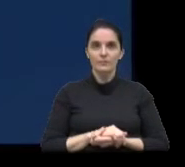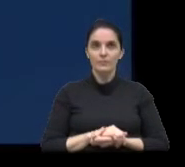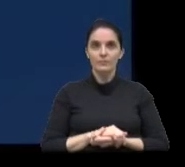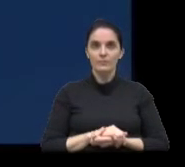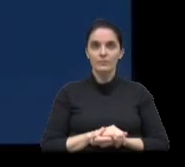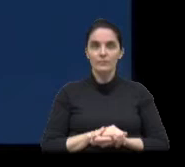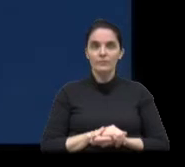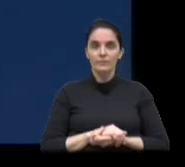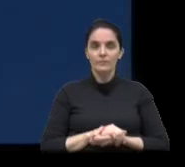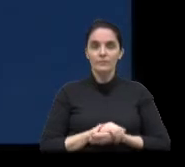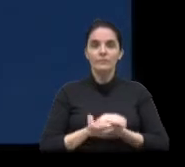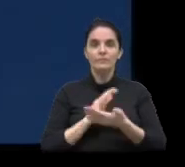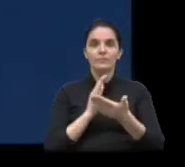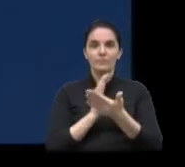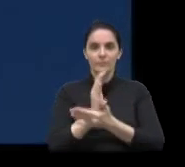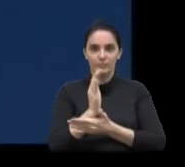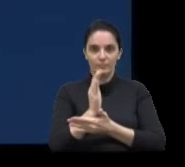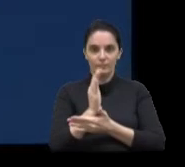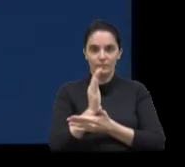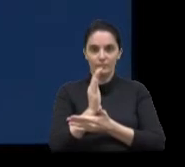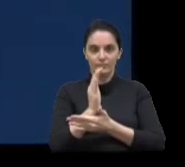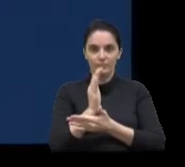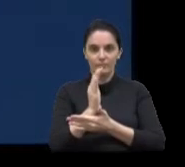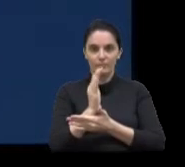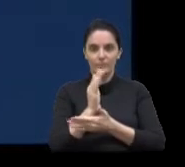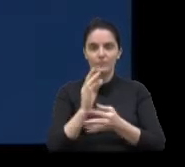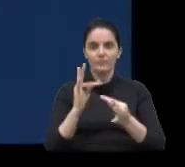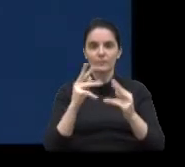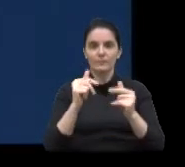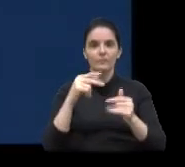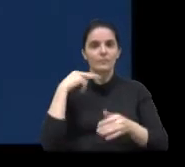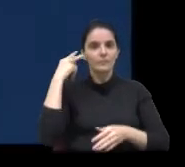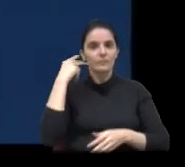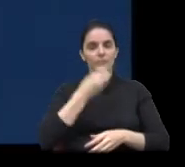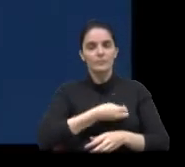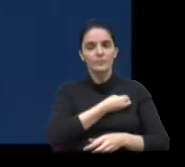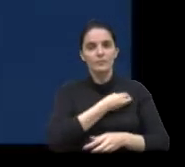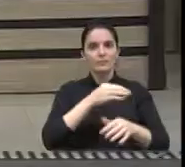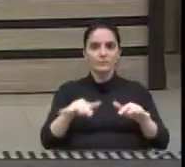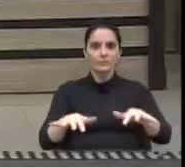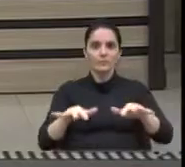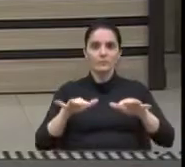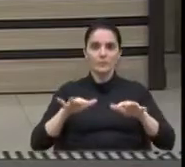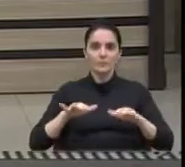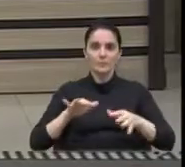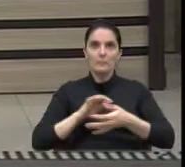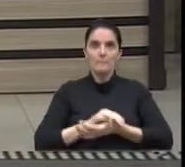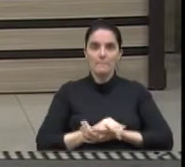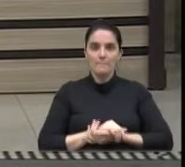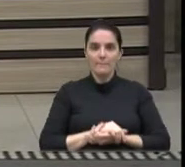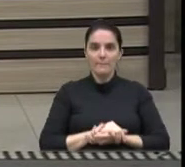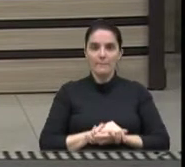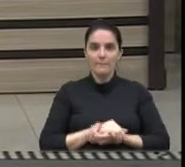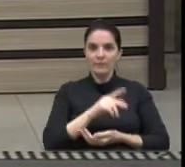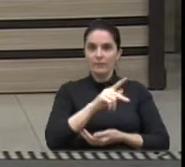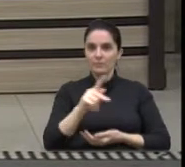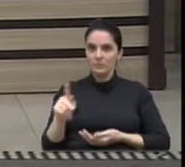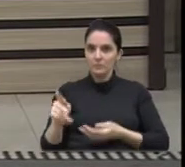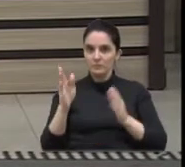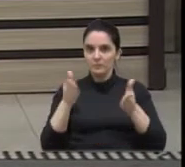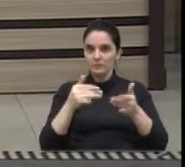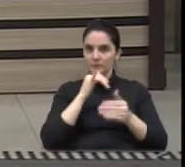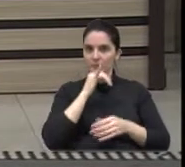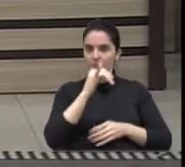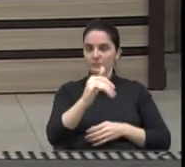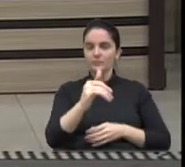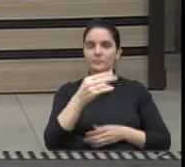A ata foi aprovada por todos os vereadores presentes no plenário. Esta presidência comunica à casa